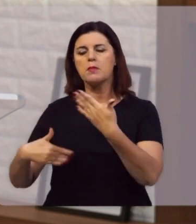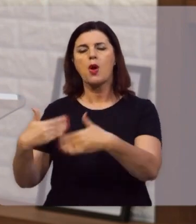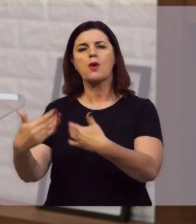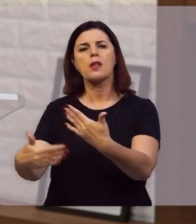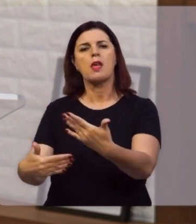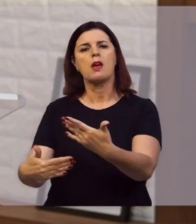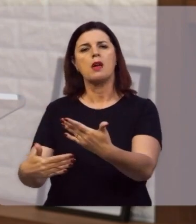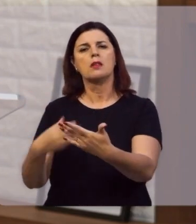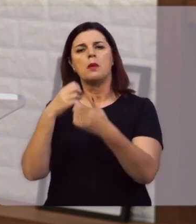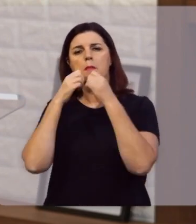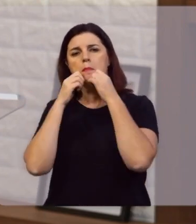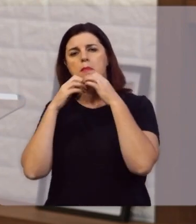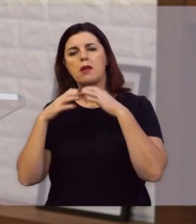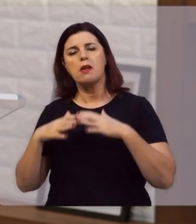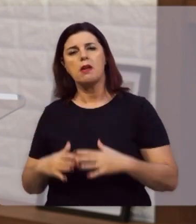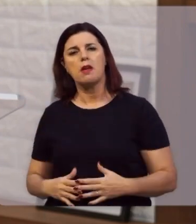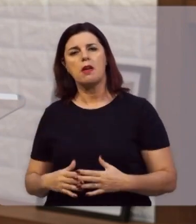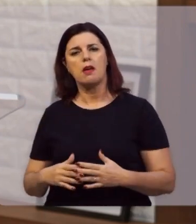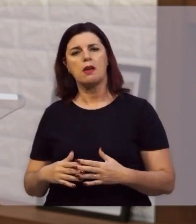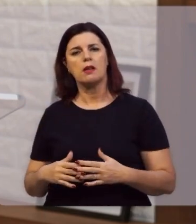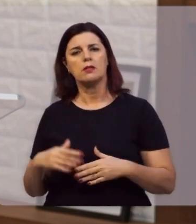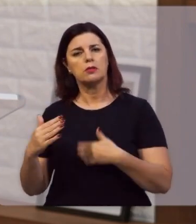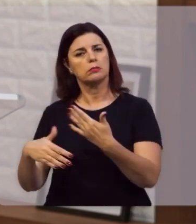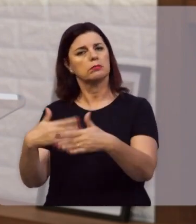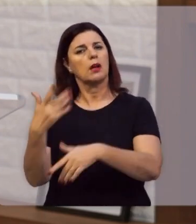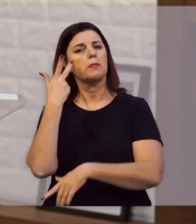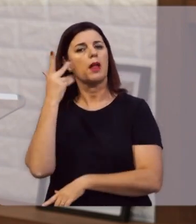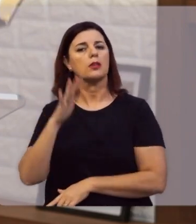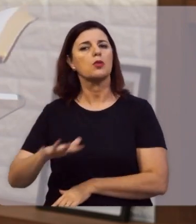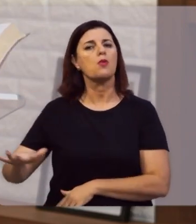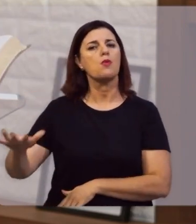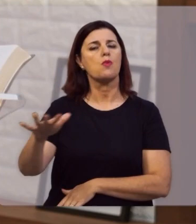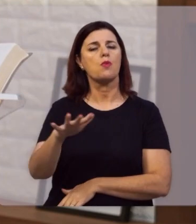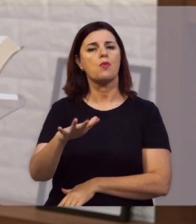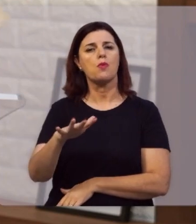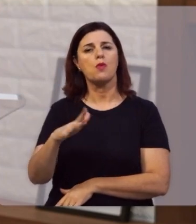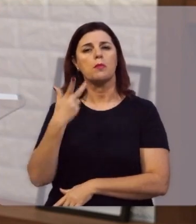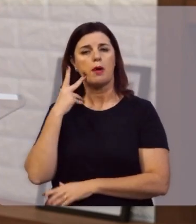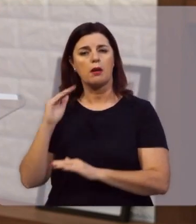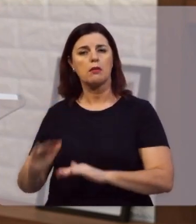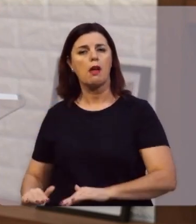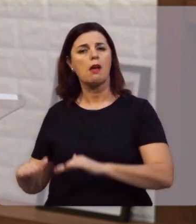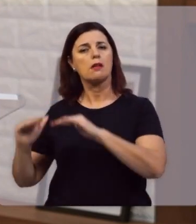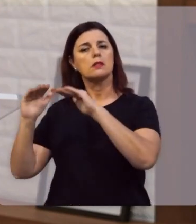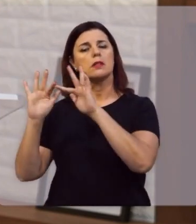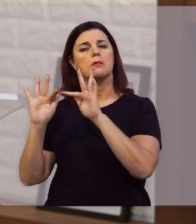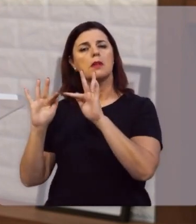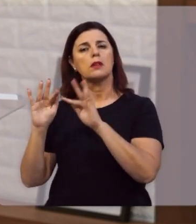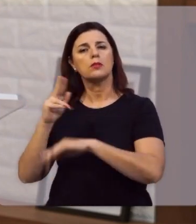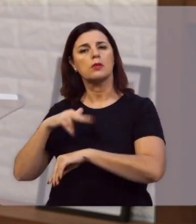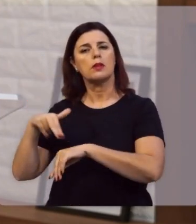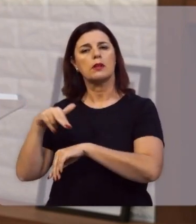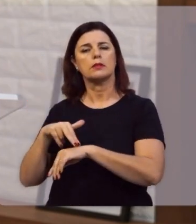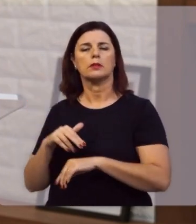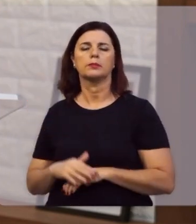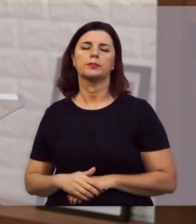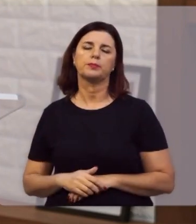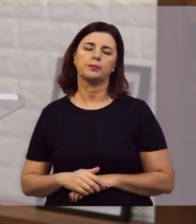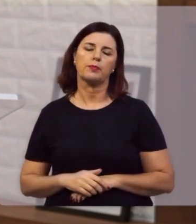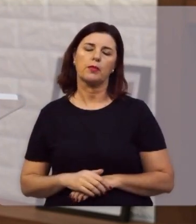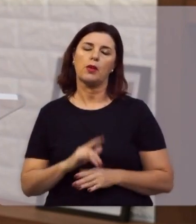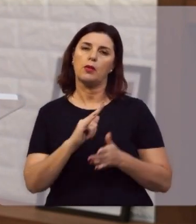para que haja benção para que haja prosperidade para todos para que haja o crescimento da Nação bom